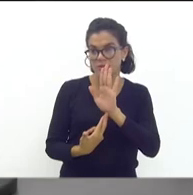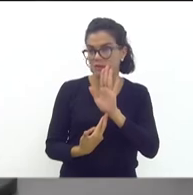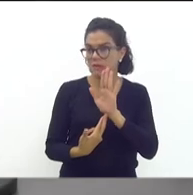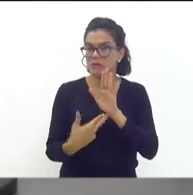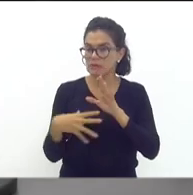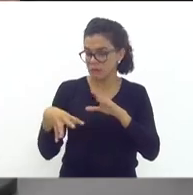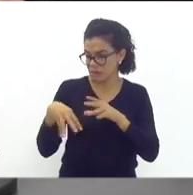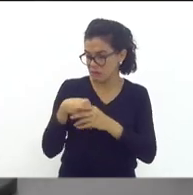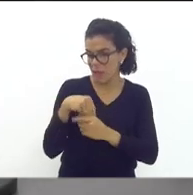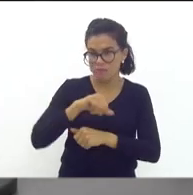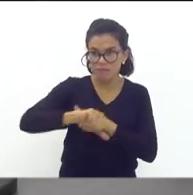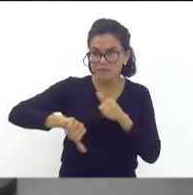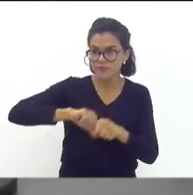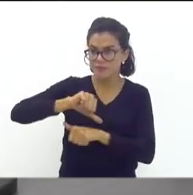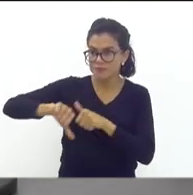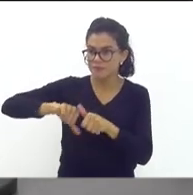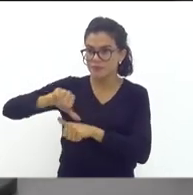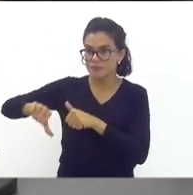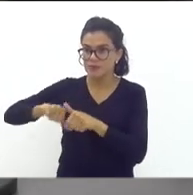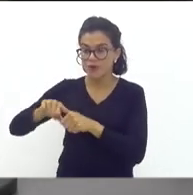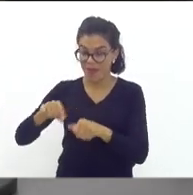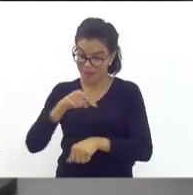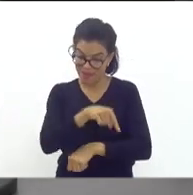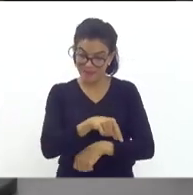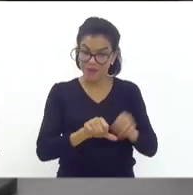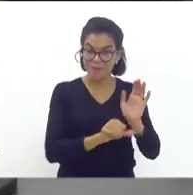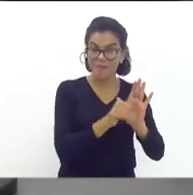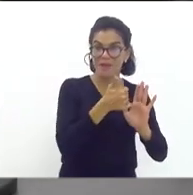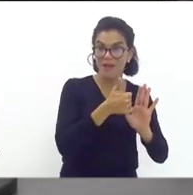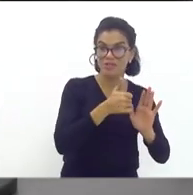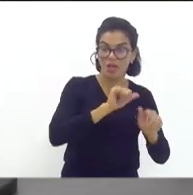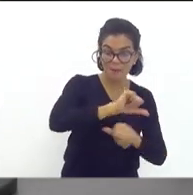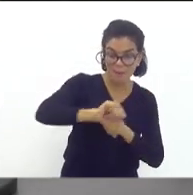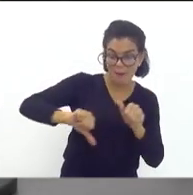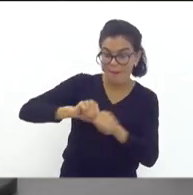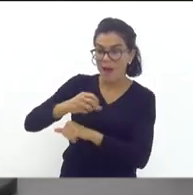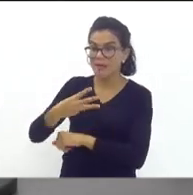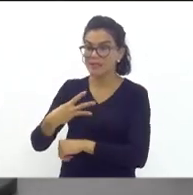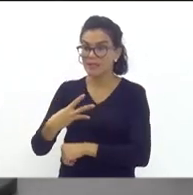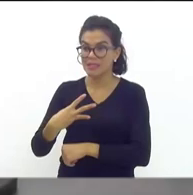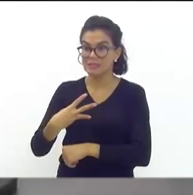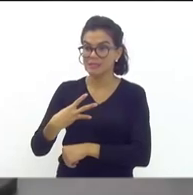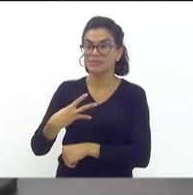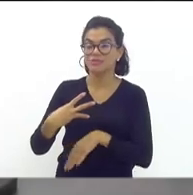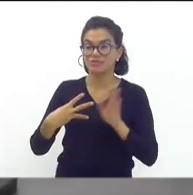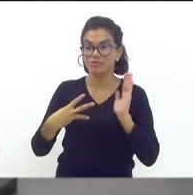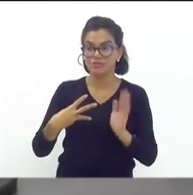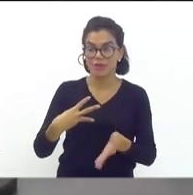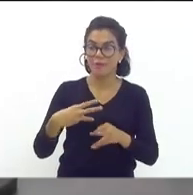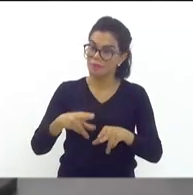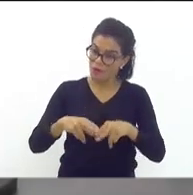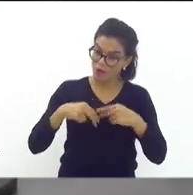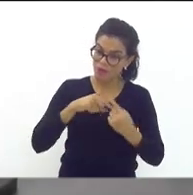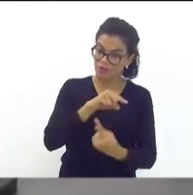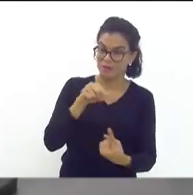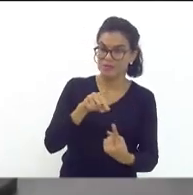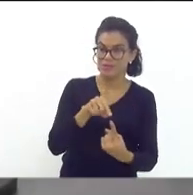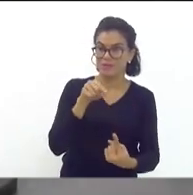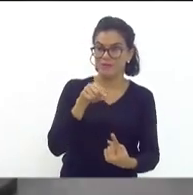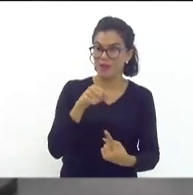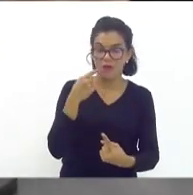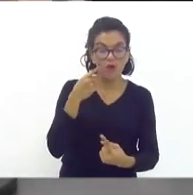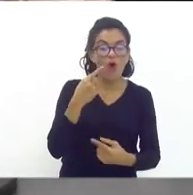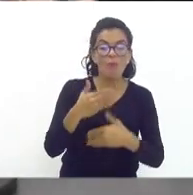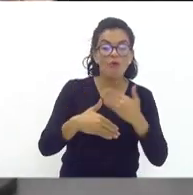em constante atualização tanto que foi a primeira ela já teve três atualizações exatamente conforme a gente vai vendo